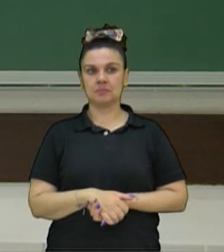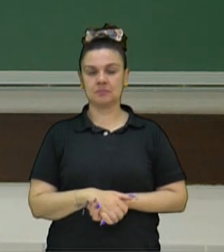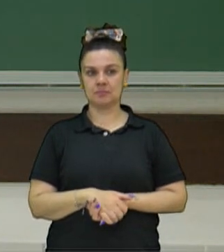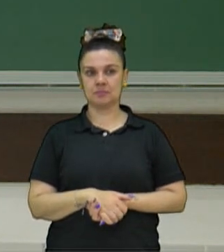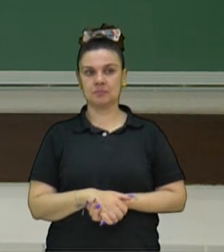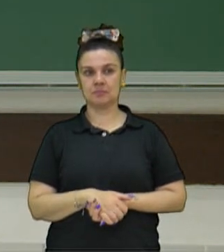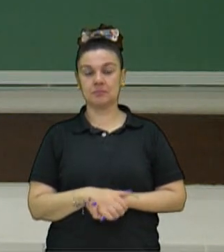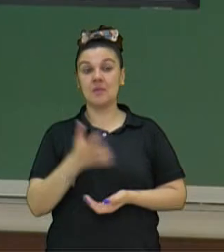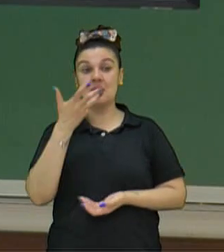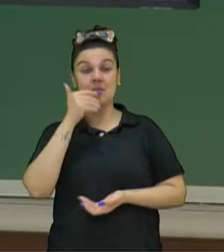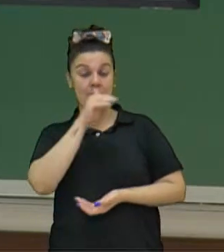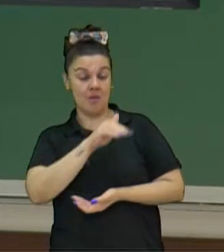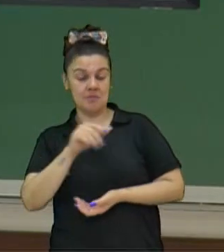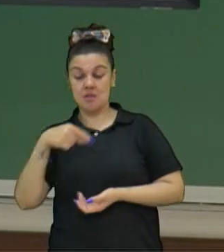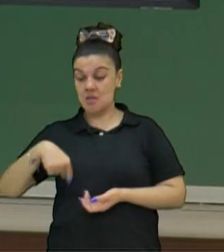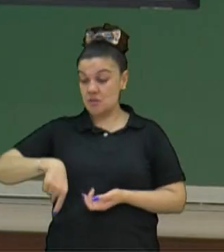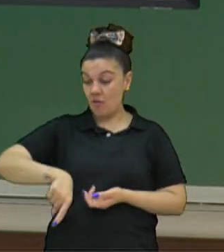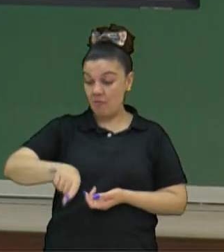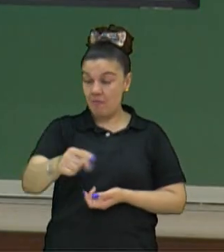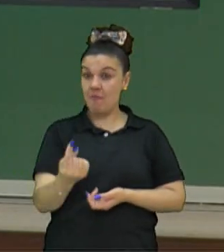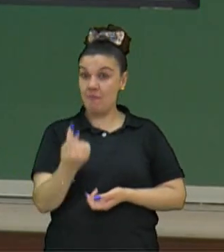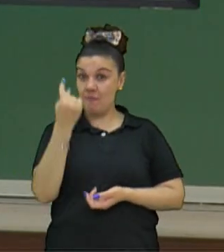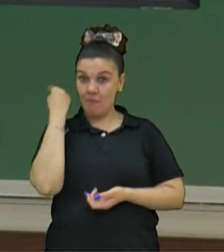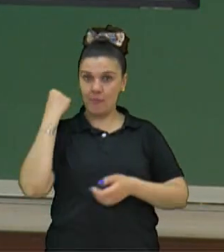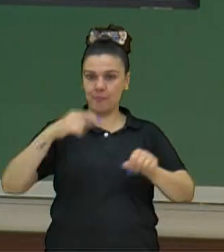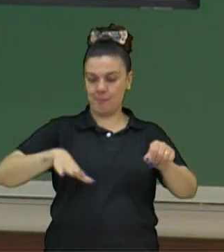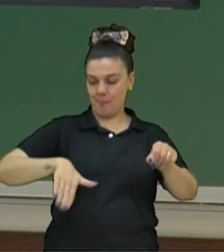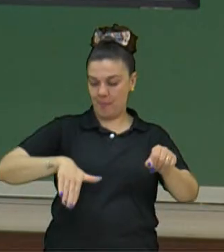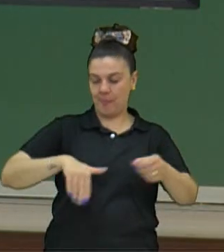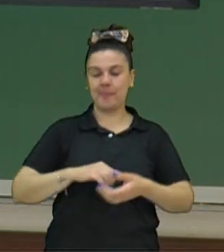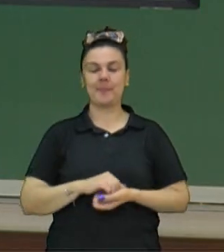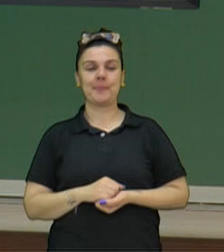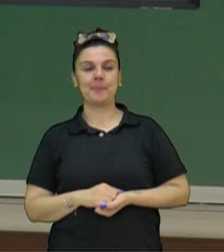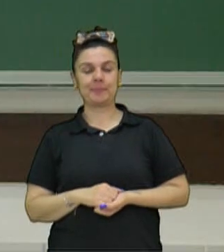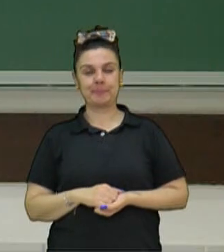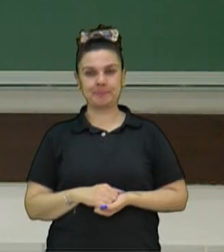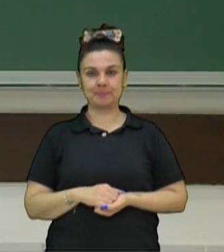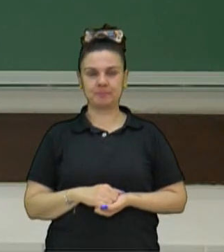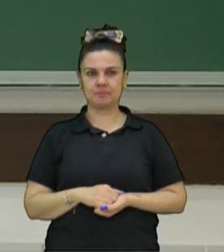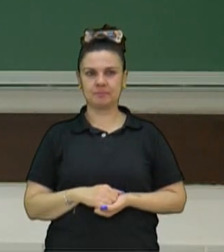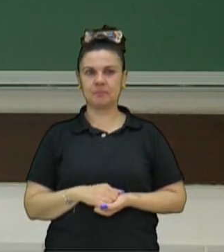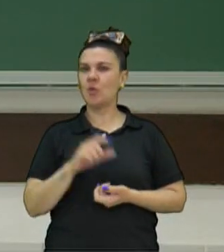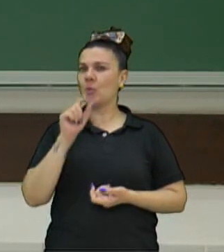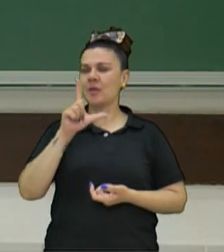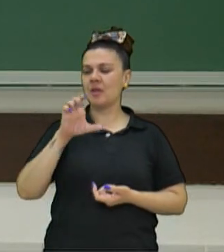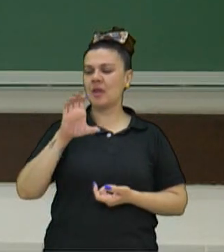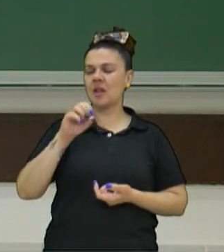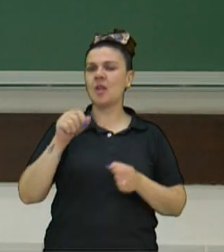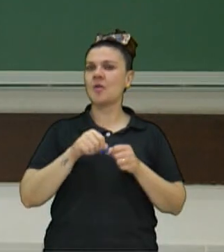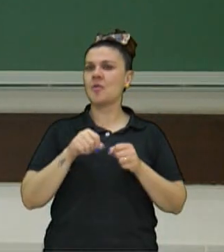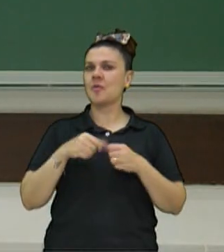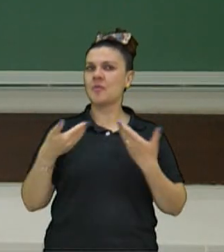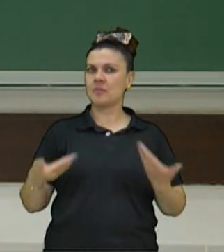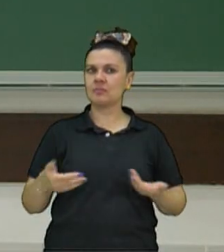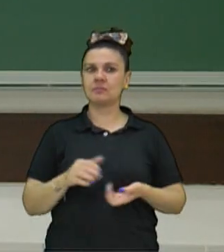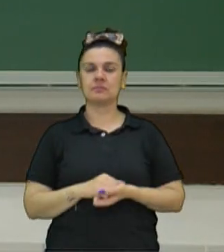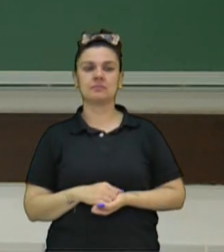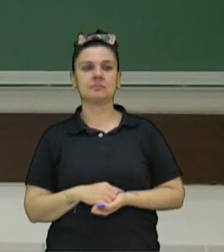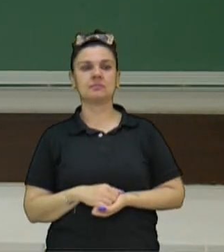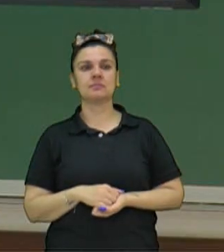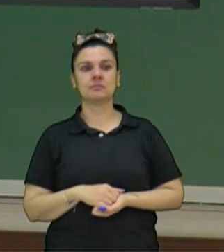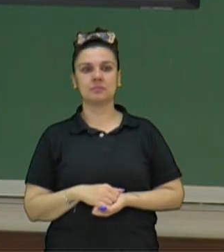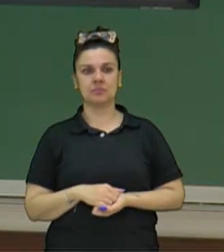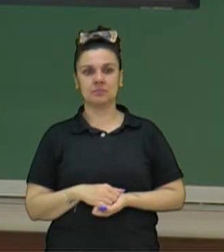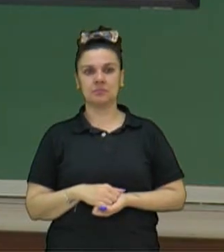to the beach. As crianças foram para a praia, né? Então, foram lá para a praia. O que o Léo fez? Léo, swim no